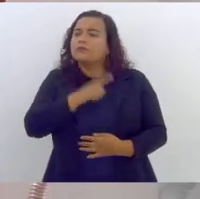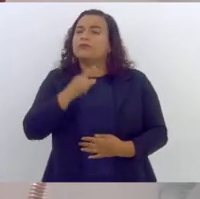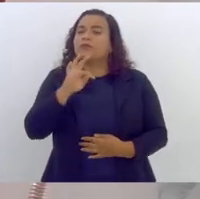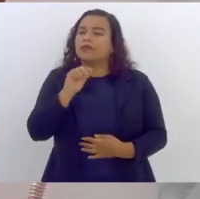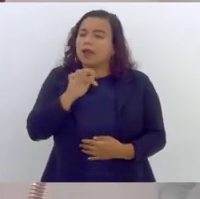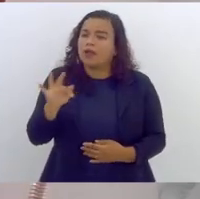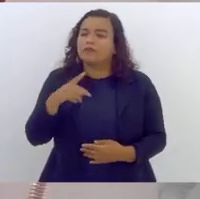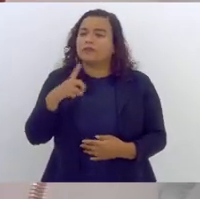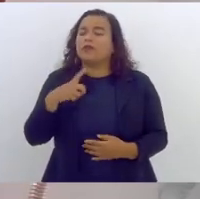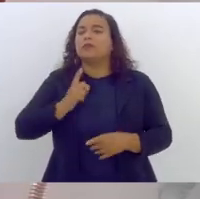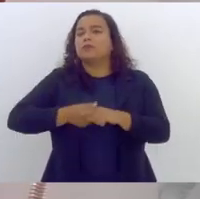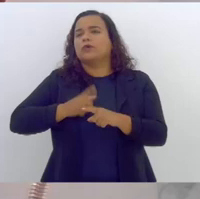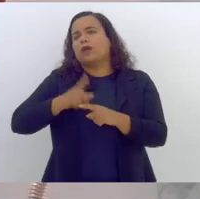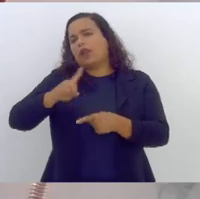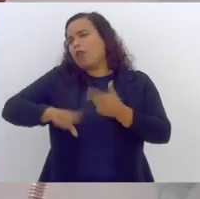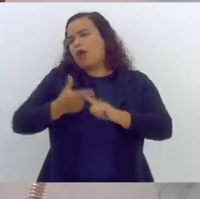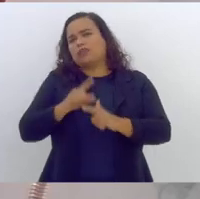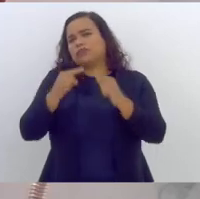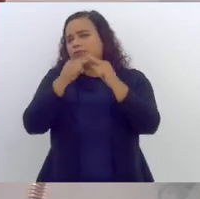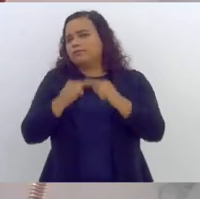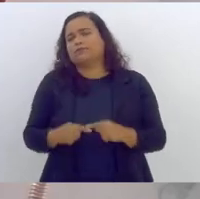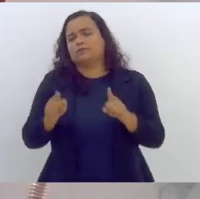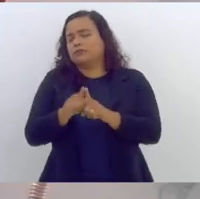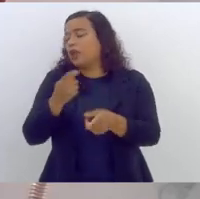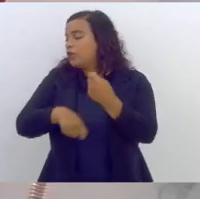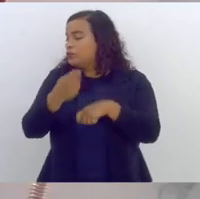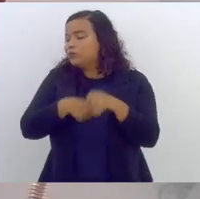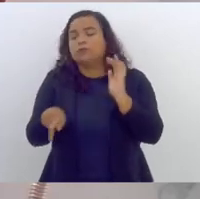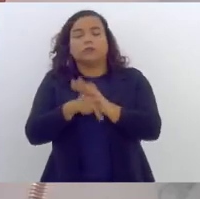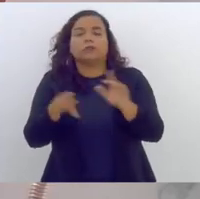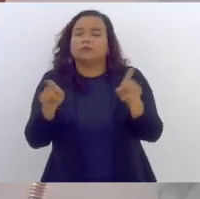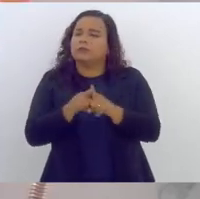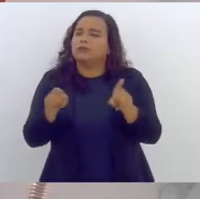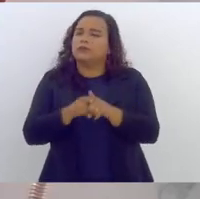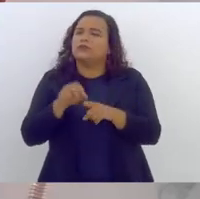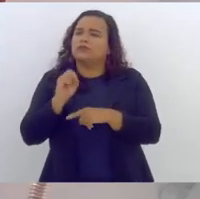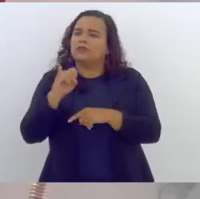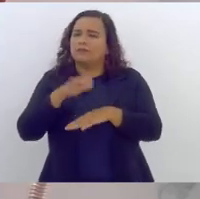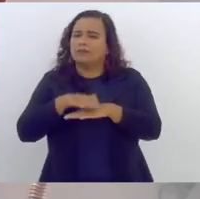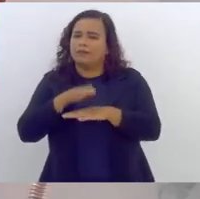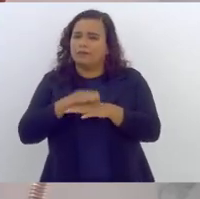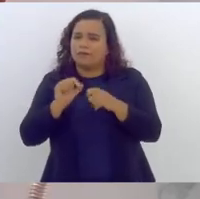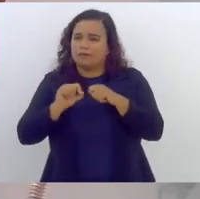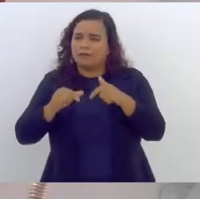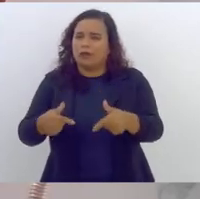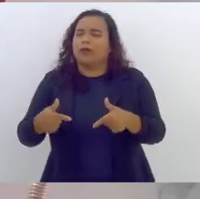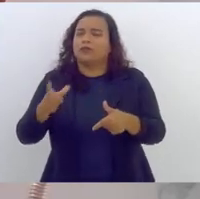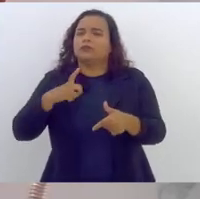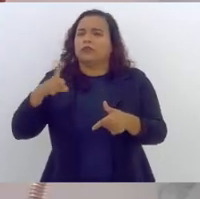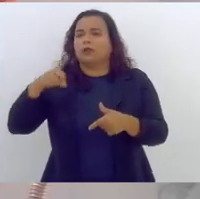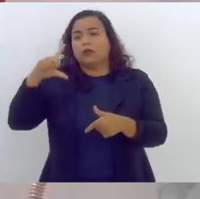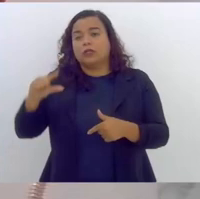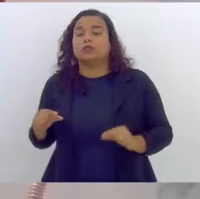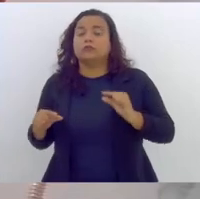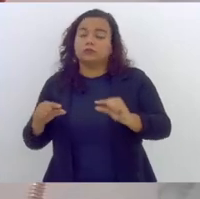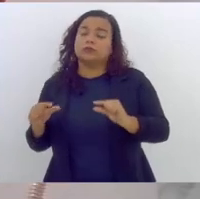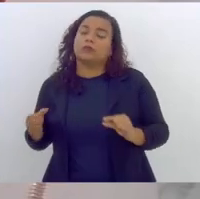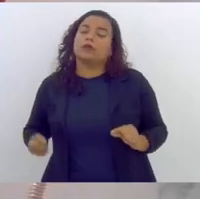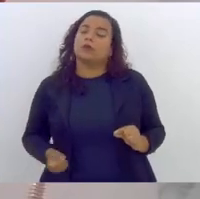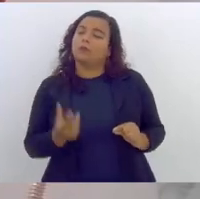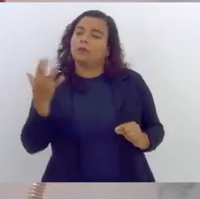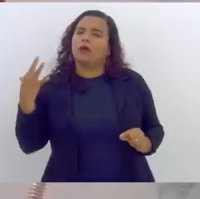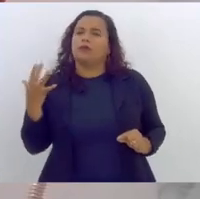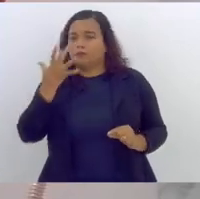até porque por uma questão de lógica e questão de administração quando você faz o TAF você reduz substancialmente quantitativo de